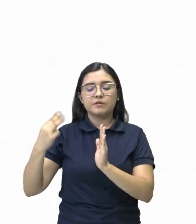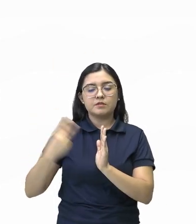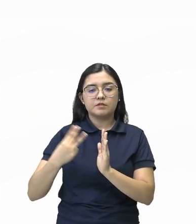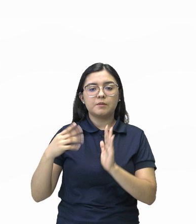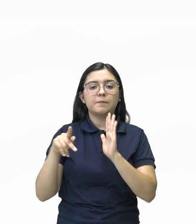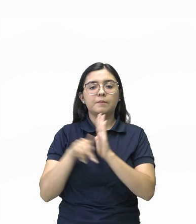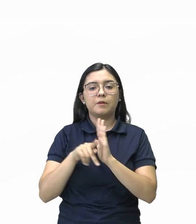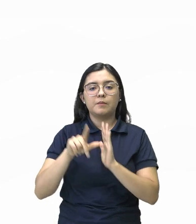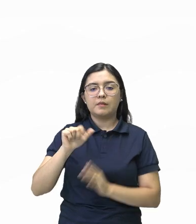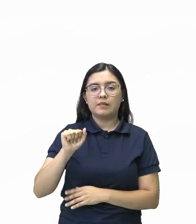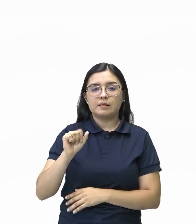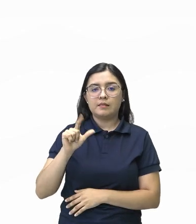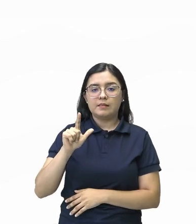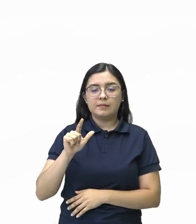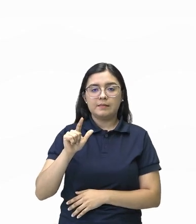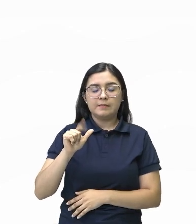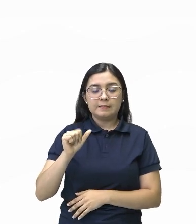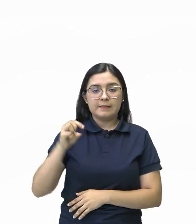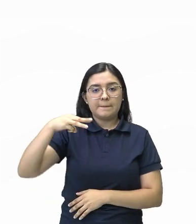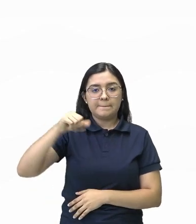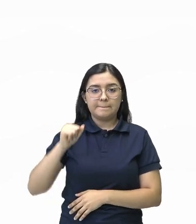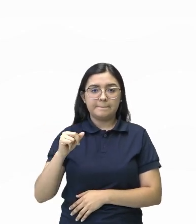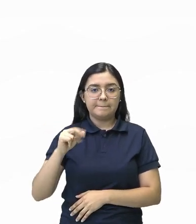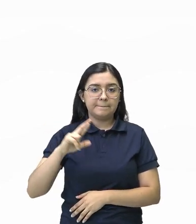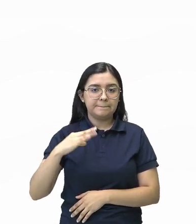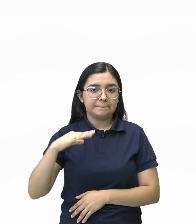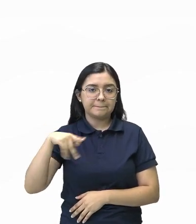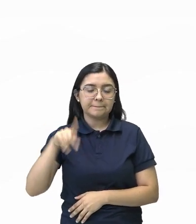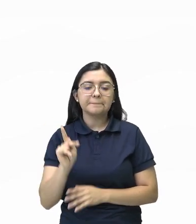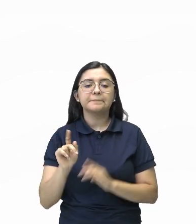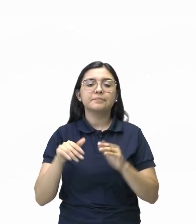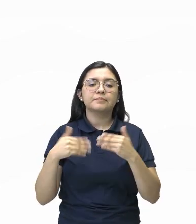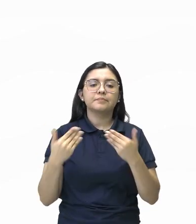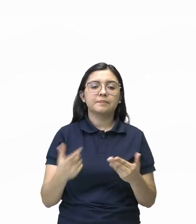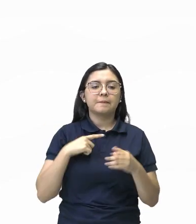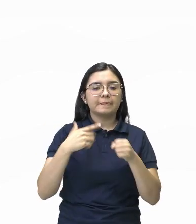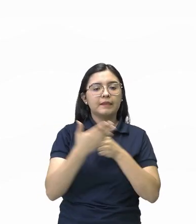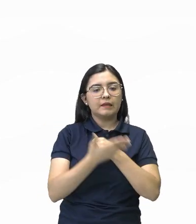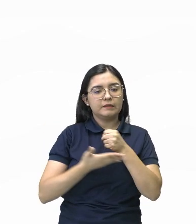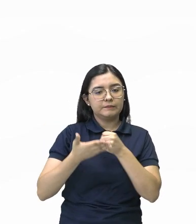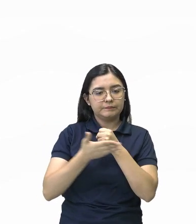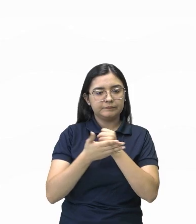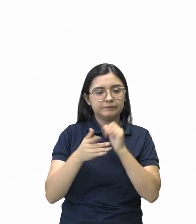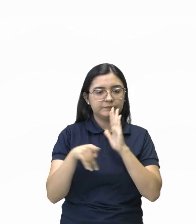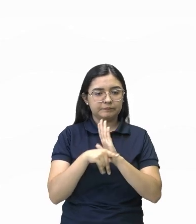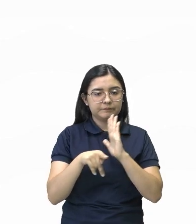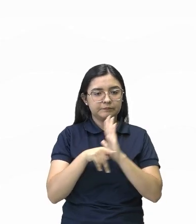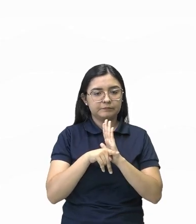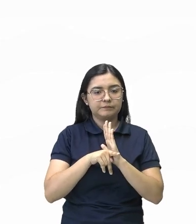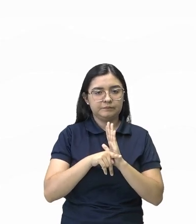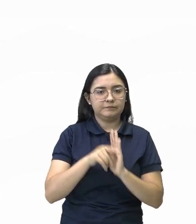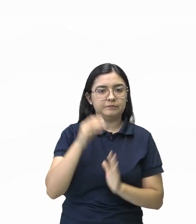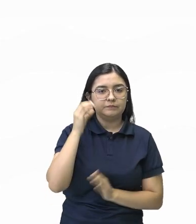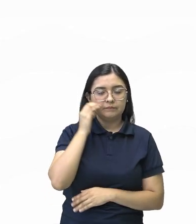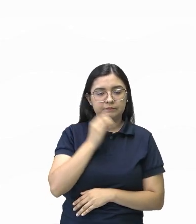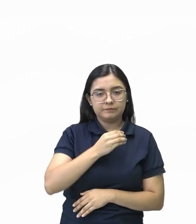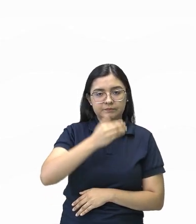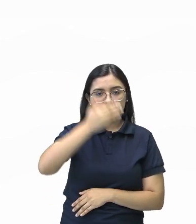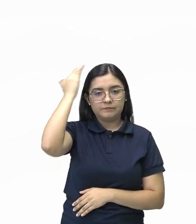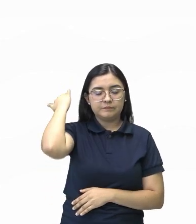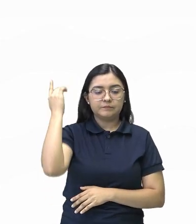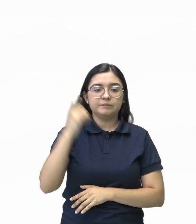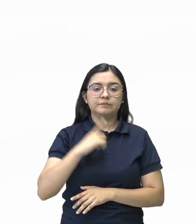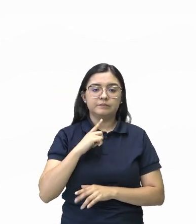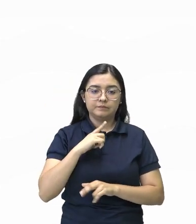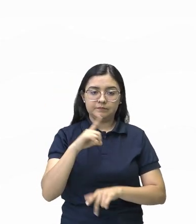neolamarquismo. Vamos lá, por linhas. Então, a base do conceito do neodarwinismo é a